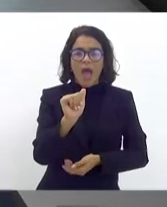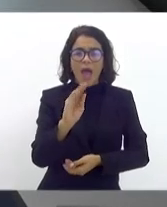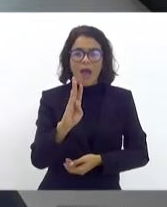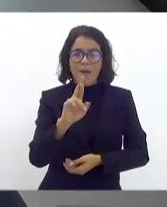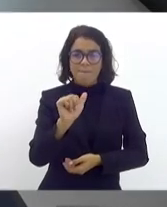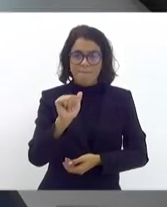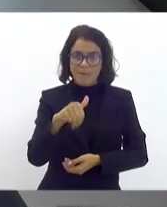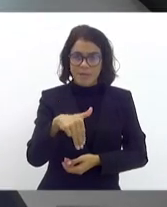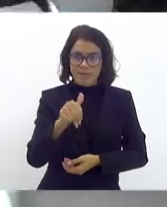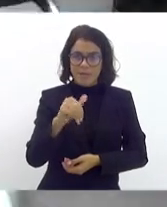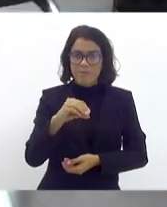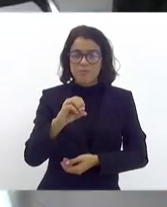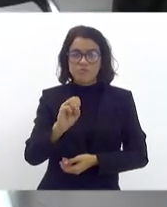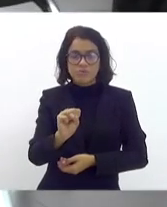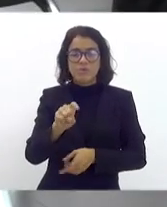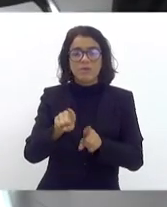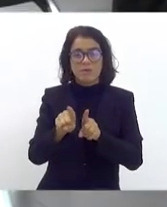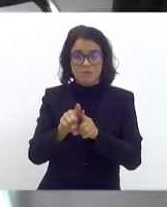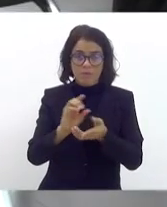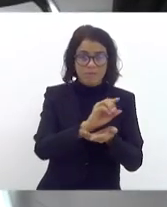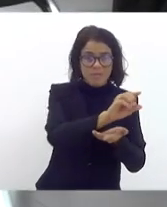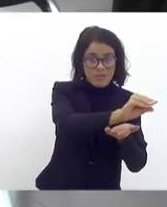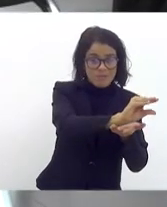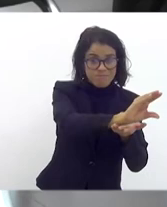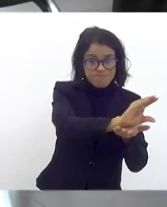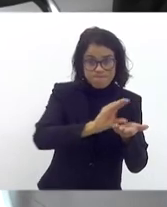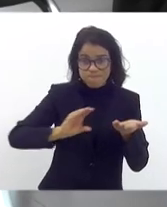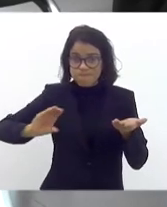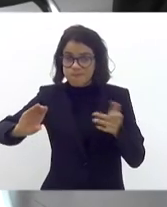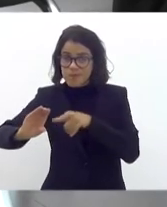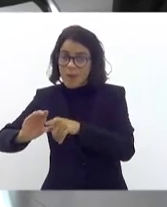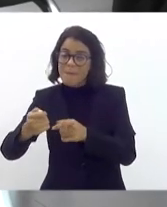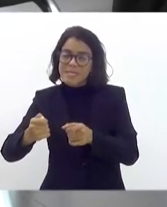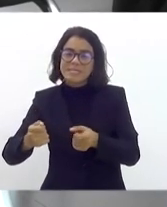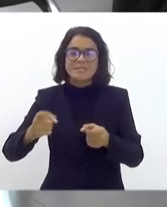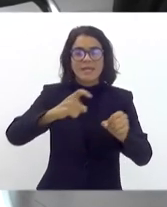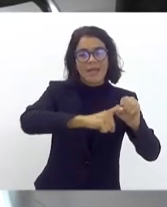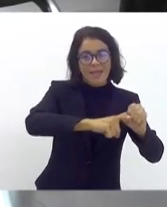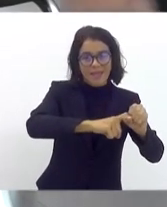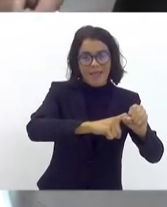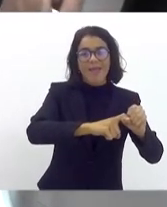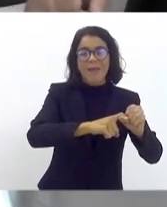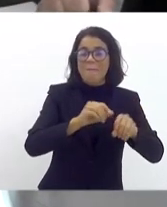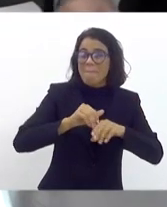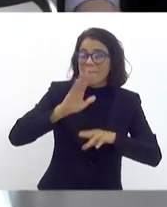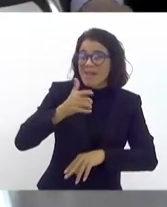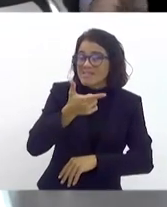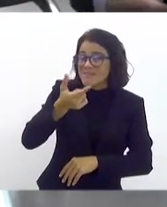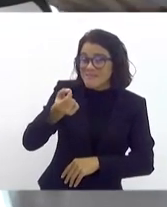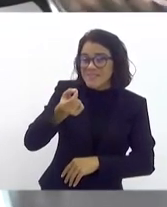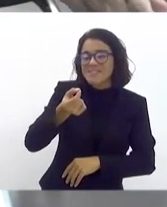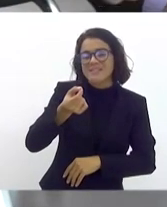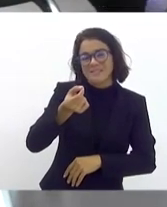para receber o repasse por parte do ECAD, tem que ser associado a alguma associação, são mais de 20. Então, acho